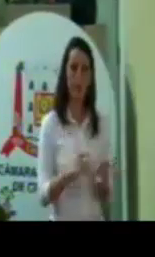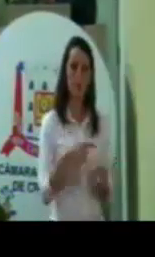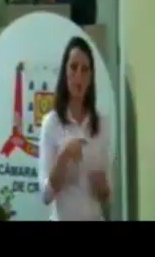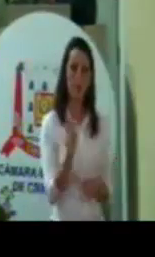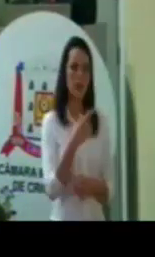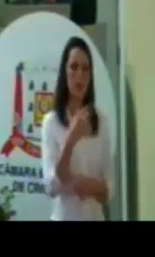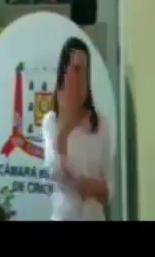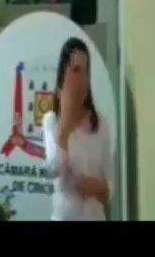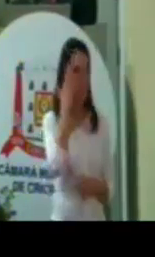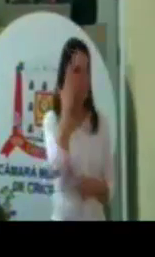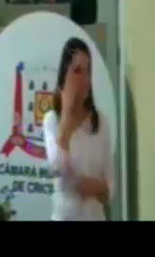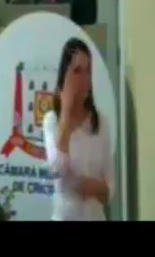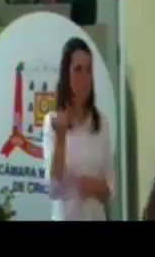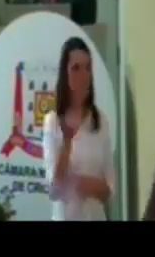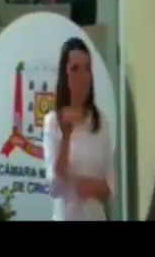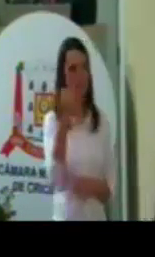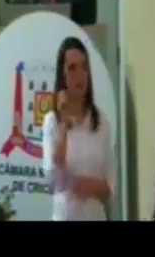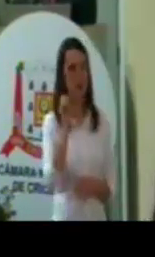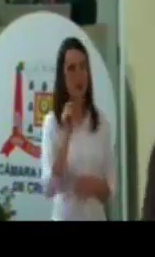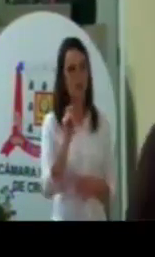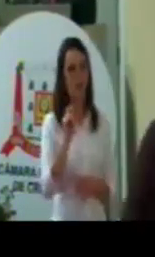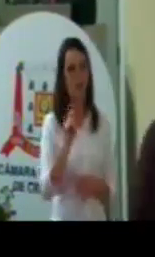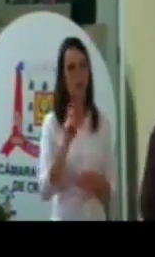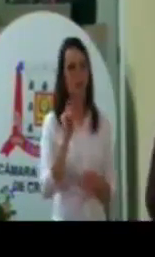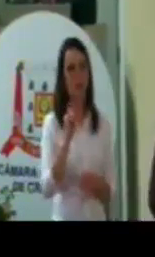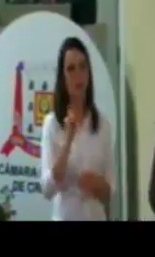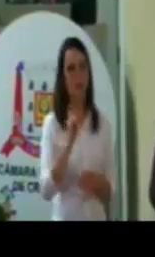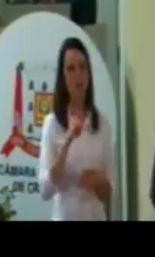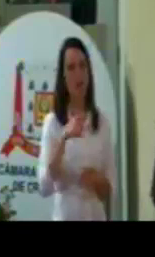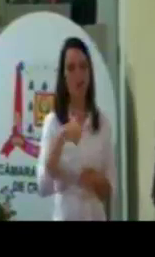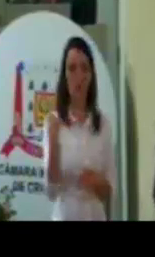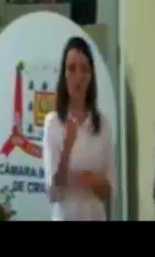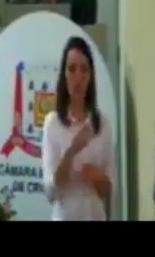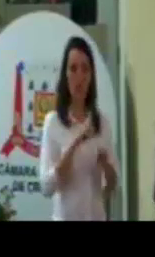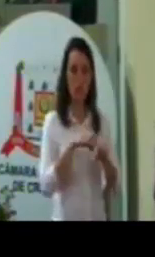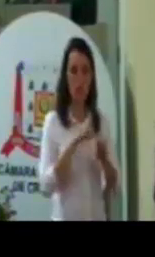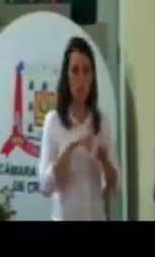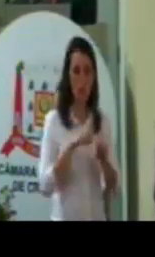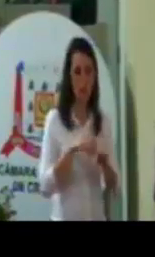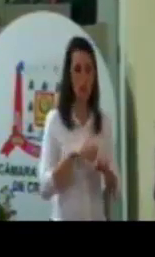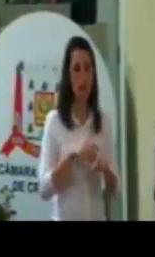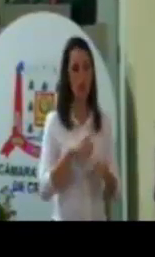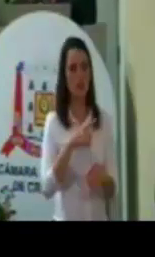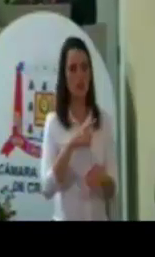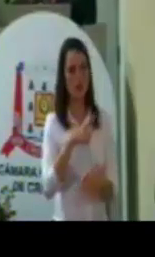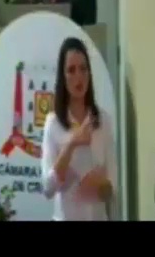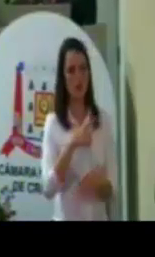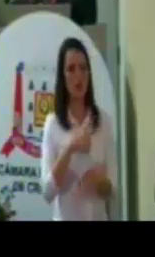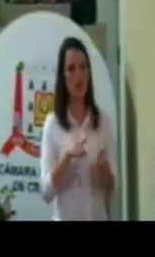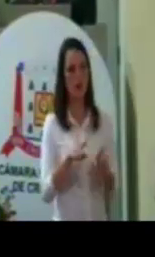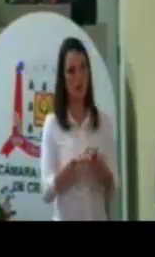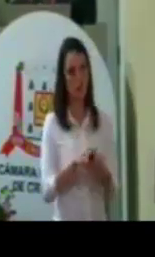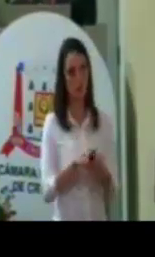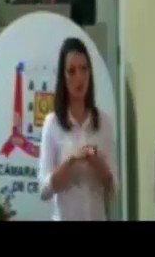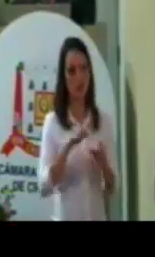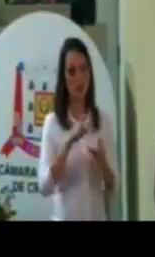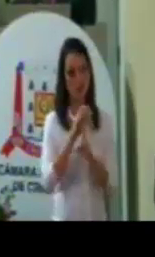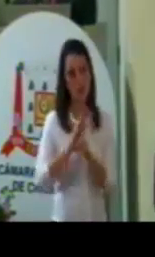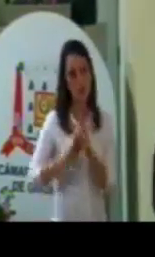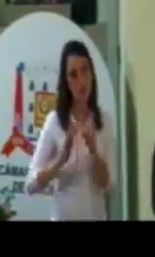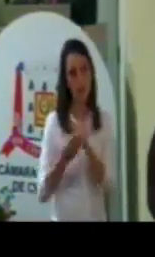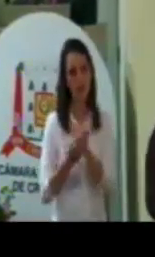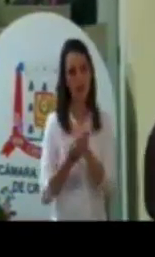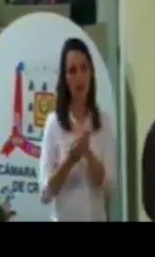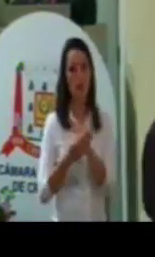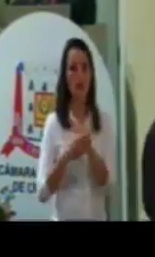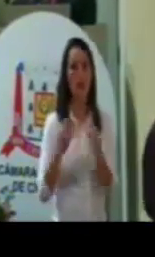Ninguém tem dúvida de que quanto mais educação temos na